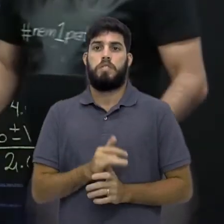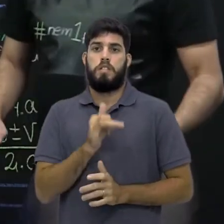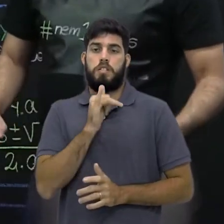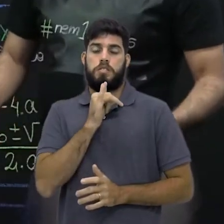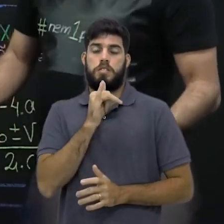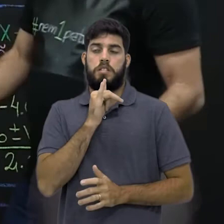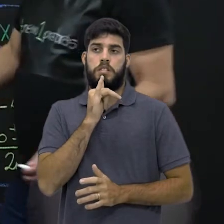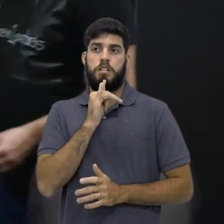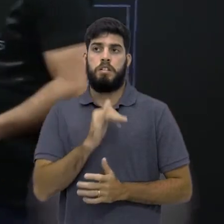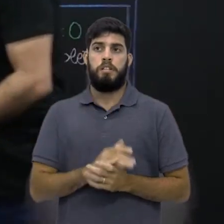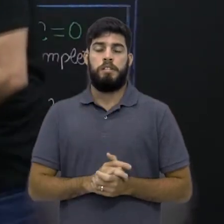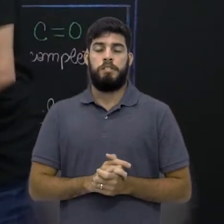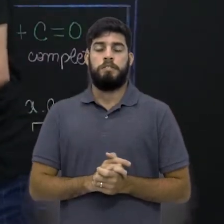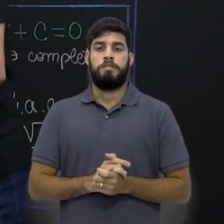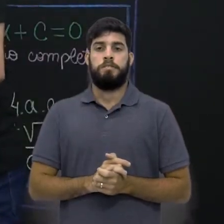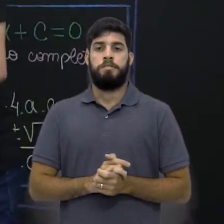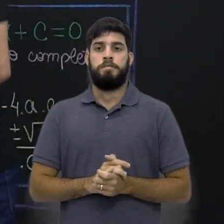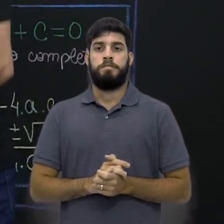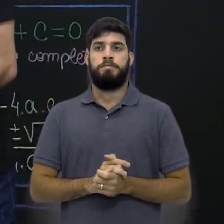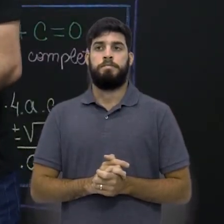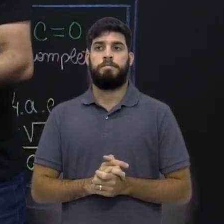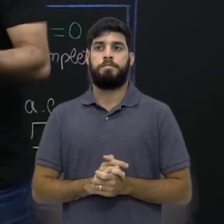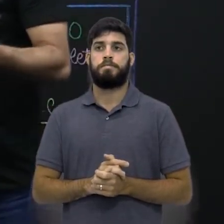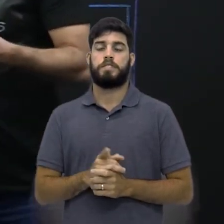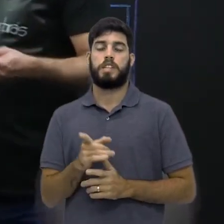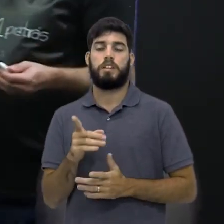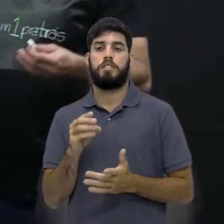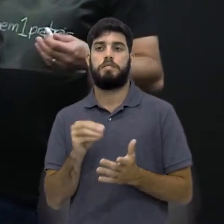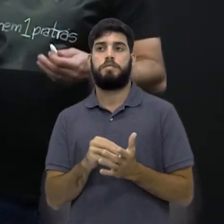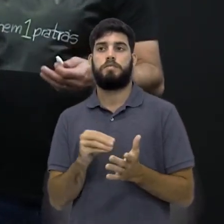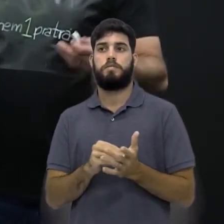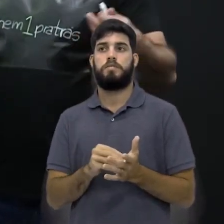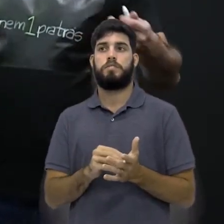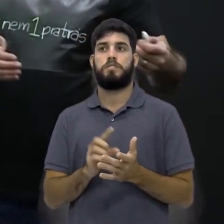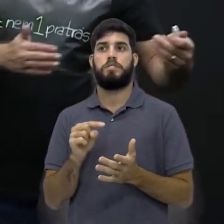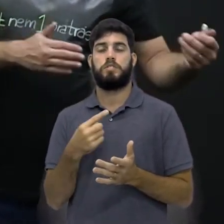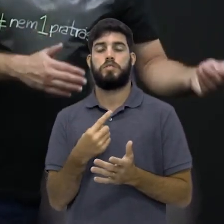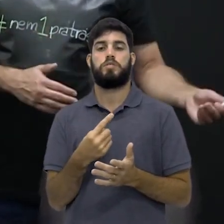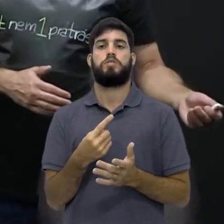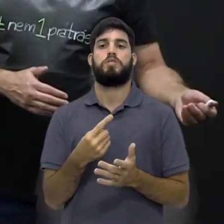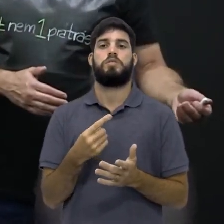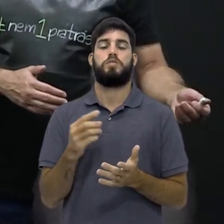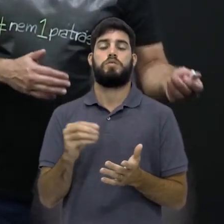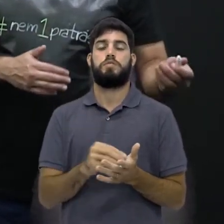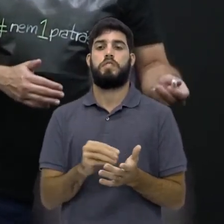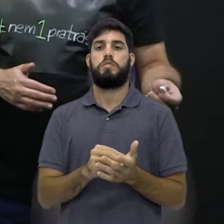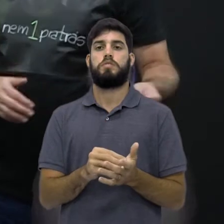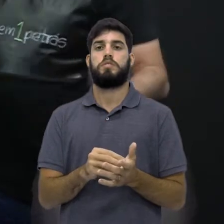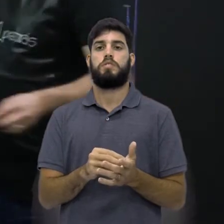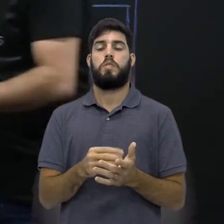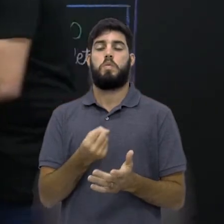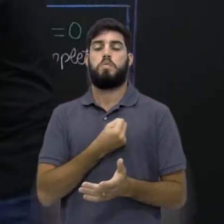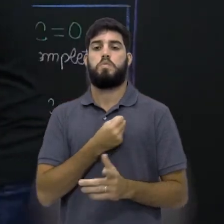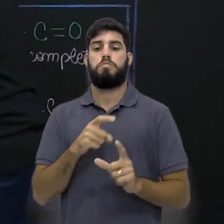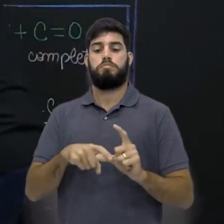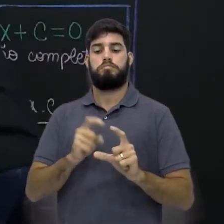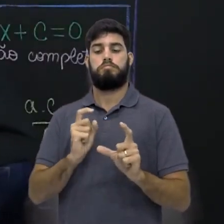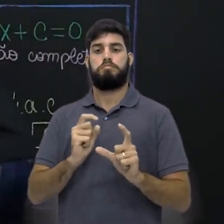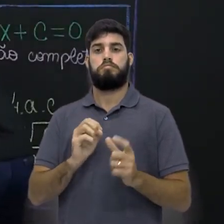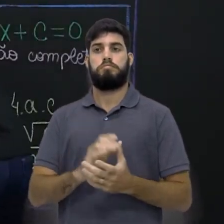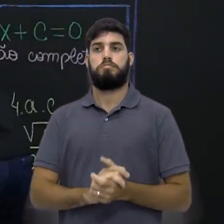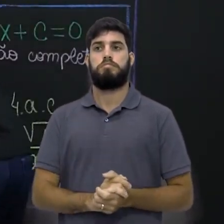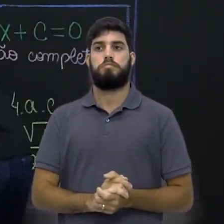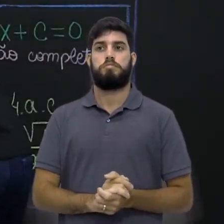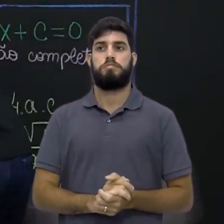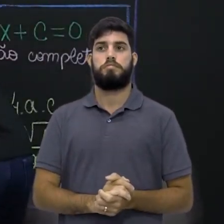de repente, de equação de segundo grau incompleta, onde nos falta o termo independente, beleza? E aí, olha